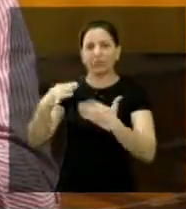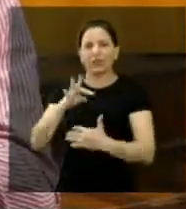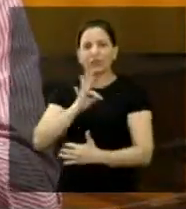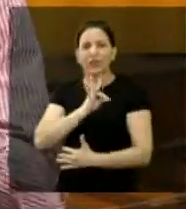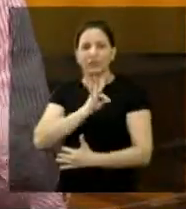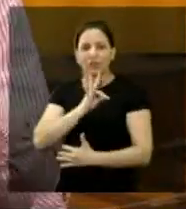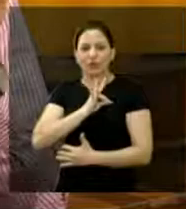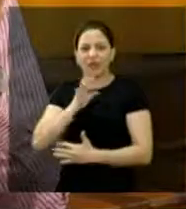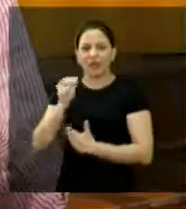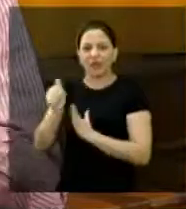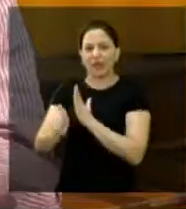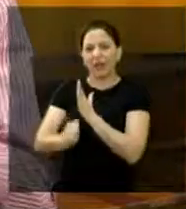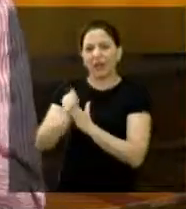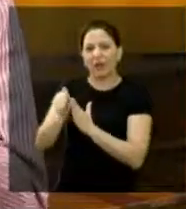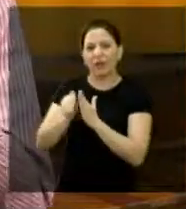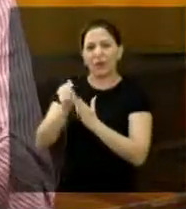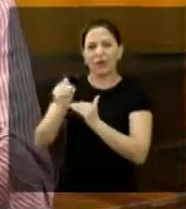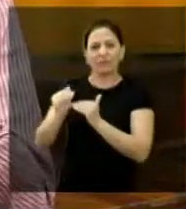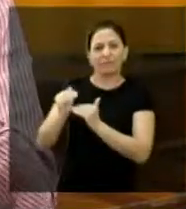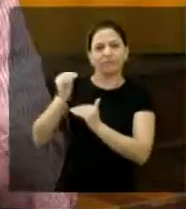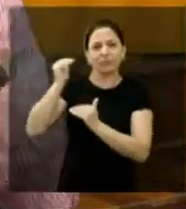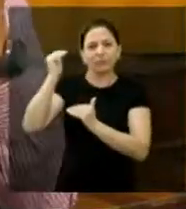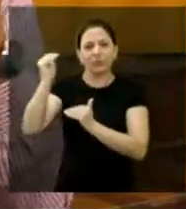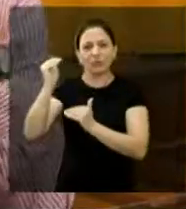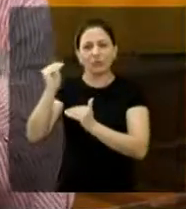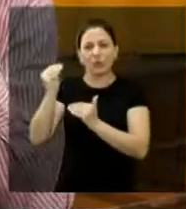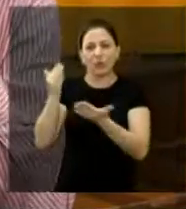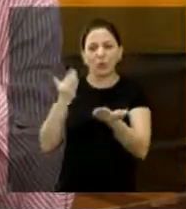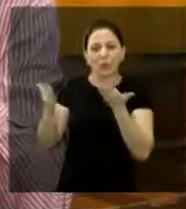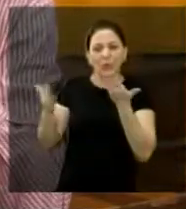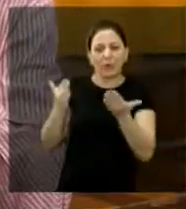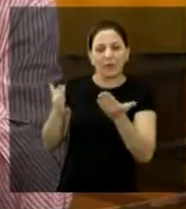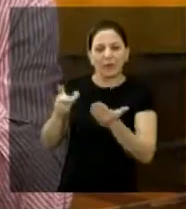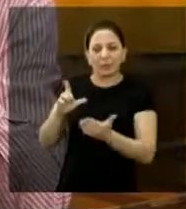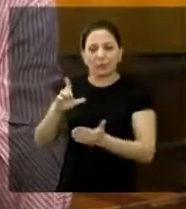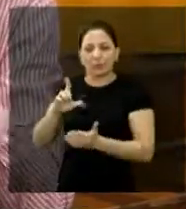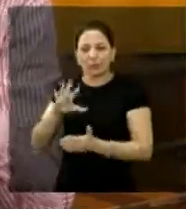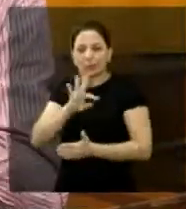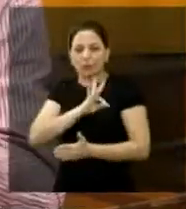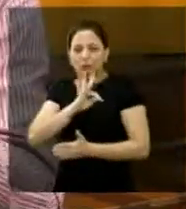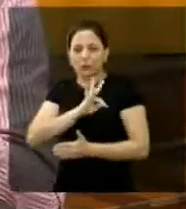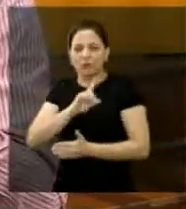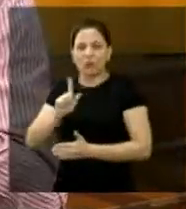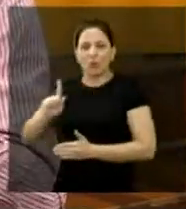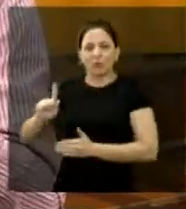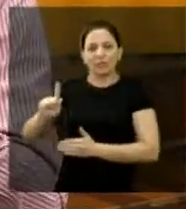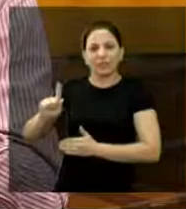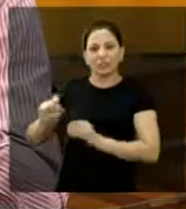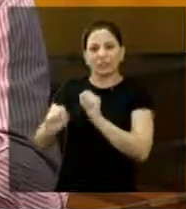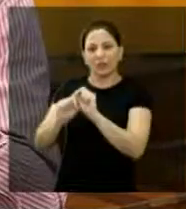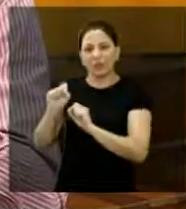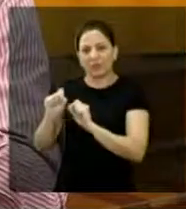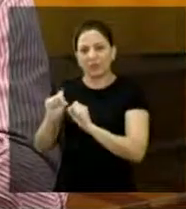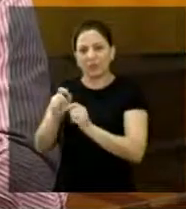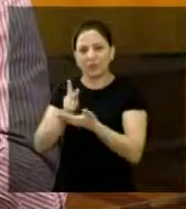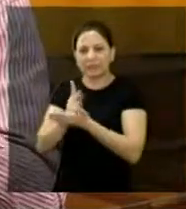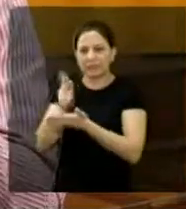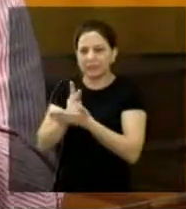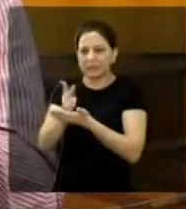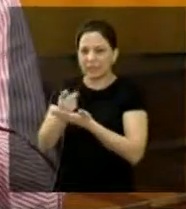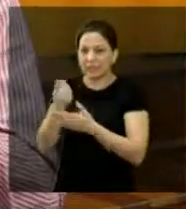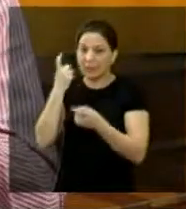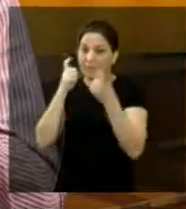era superior ao Guaratinguetá, que já estava rebaixado, que não tinha mais nada. Mas fica sempre aquele quesinho